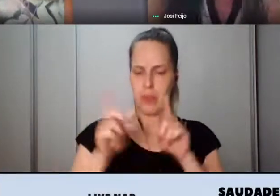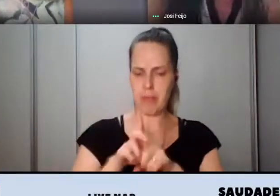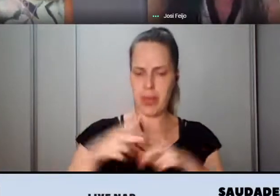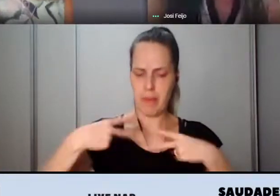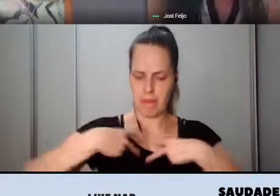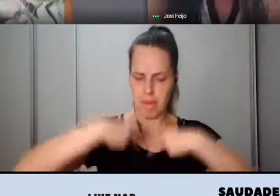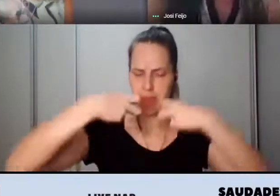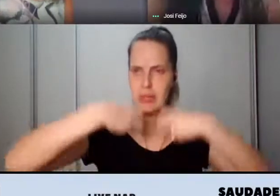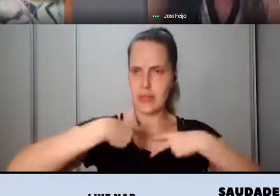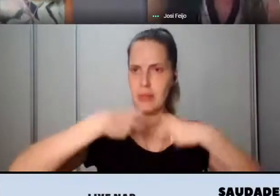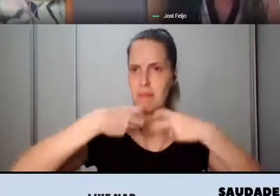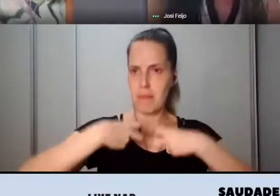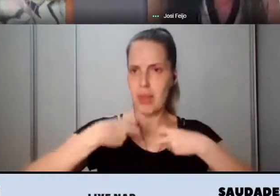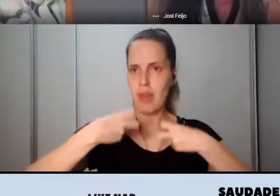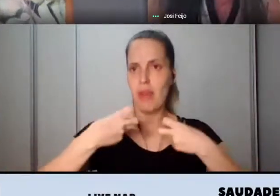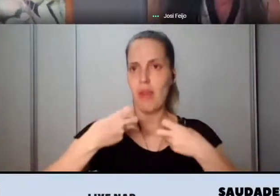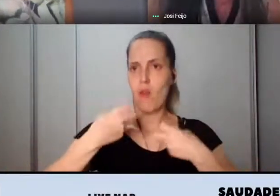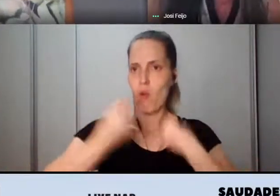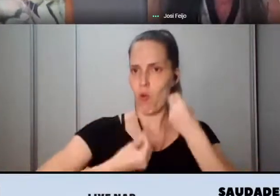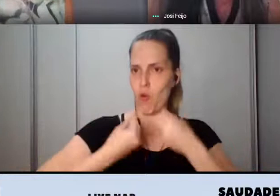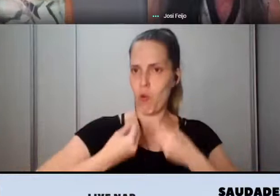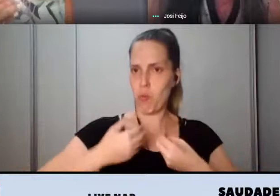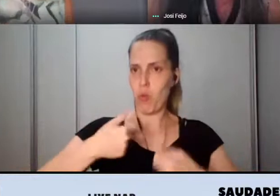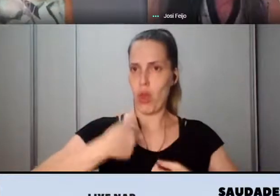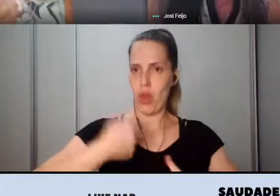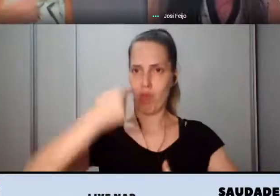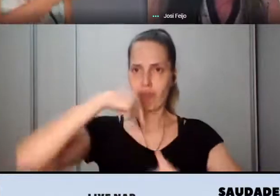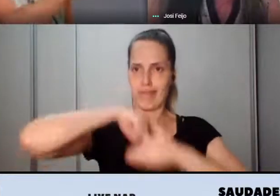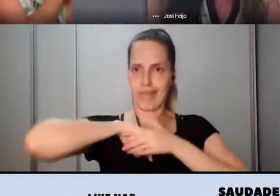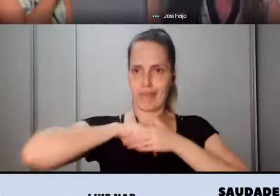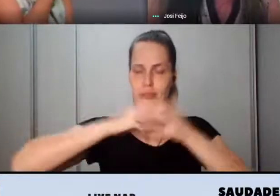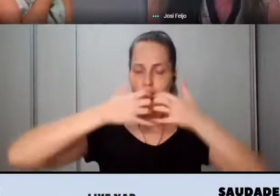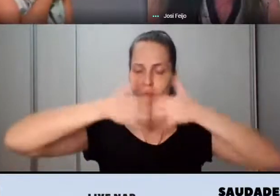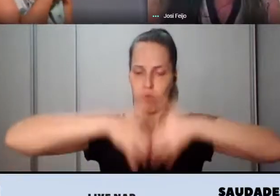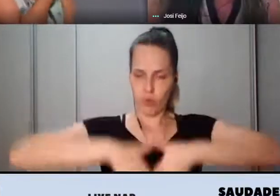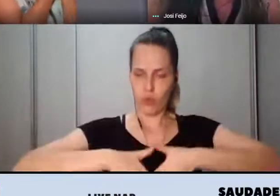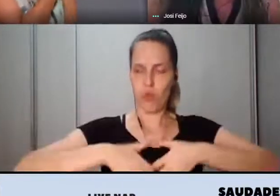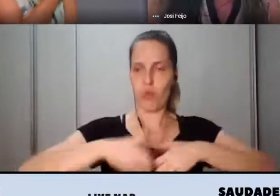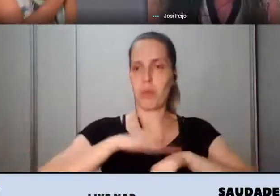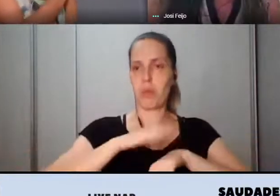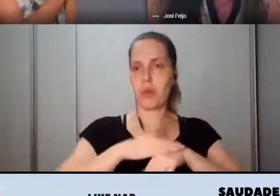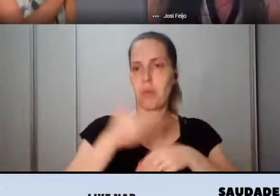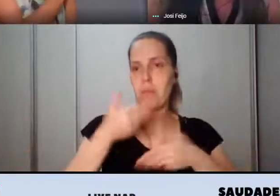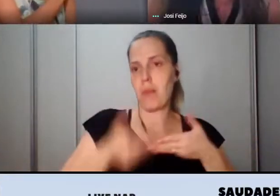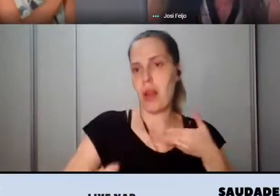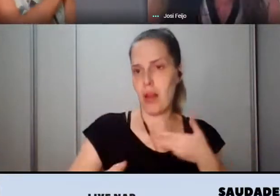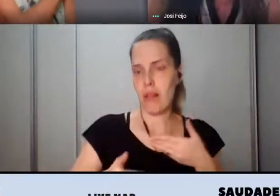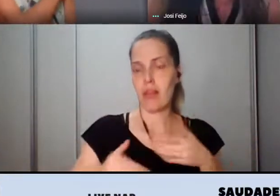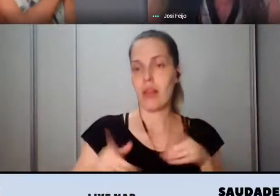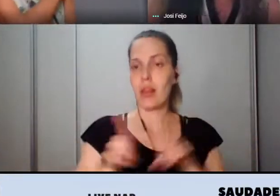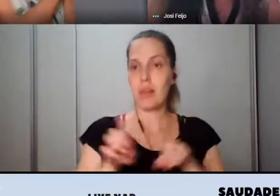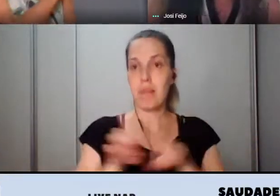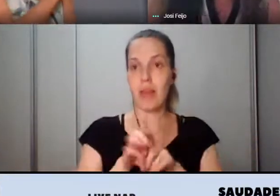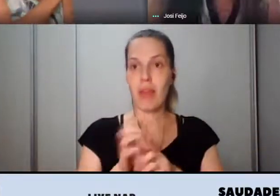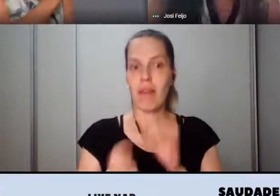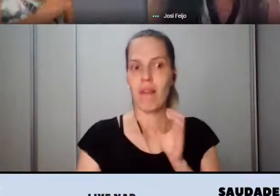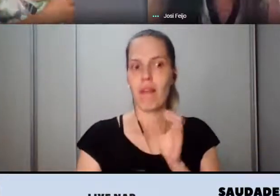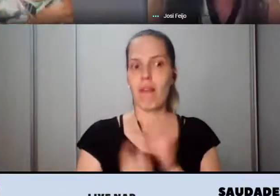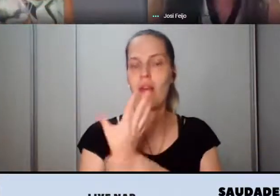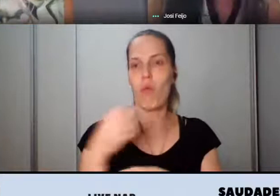desse processo de perdas, dentro desse processo de ressignificação. Né? O que